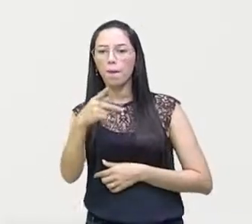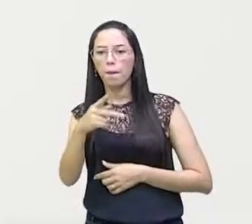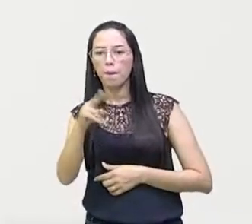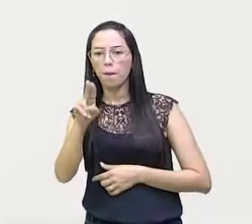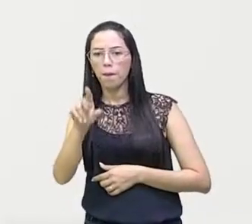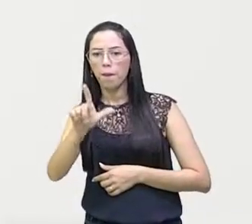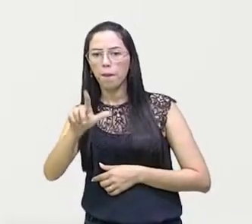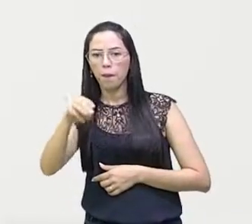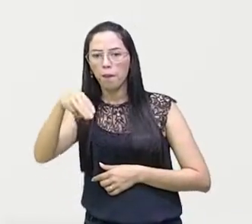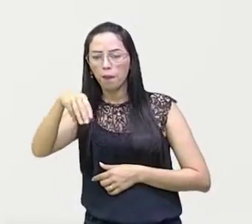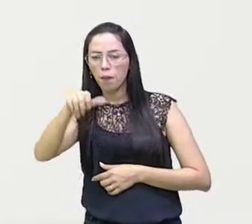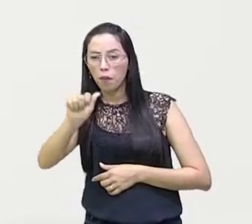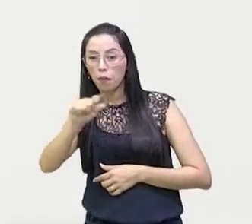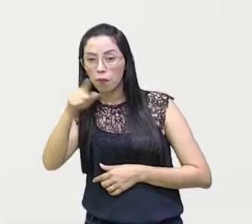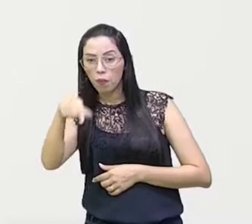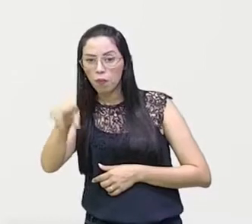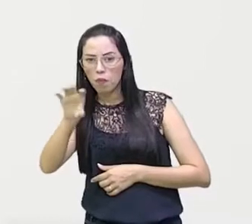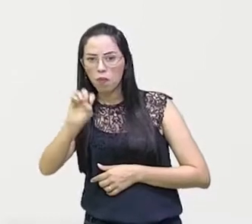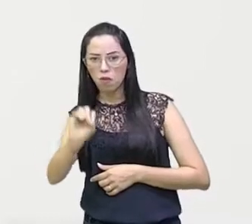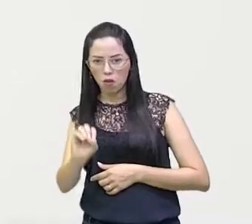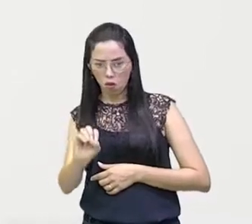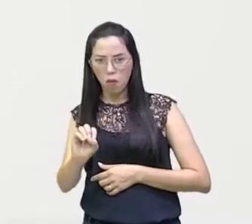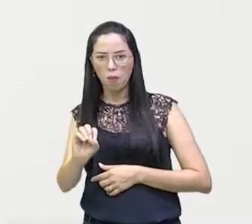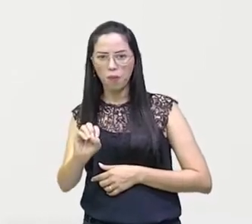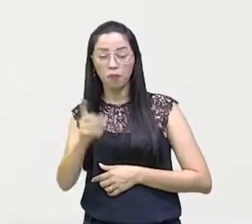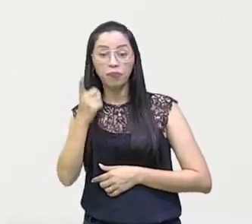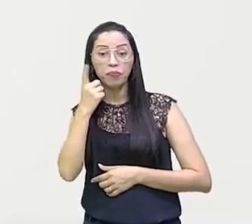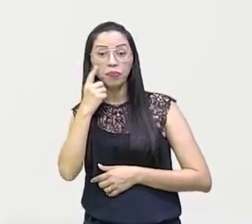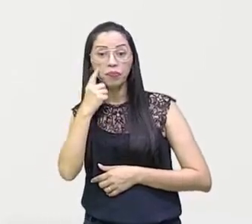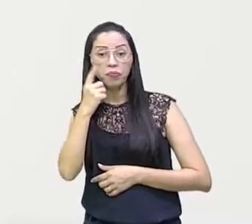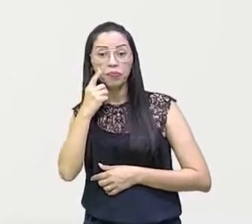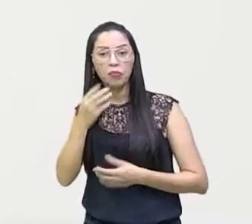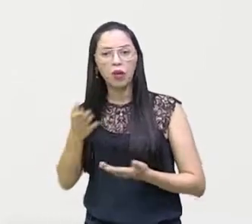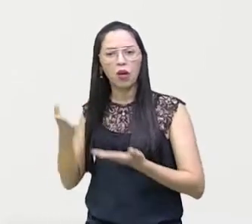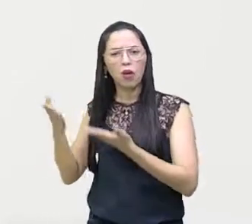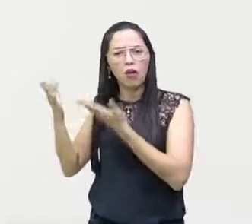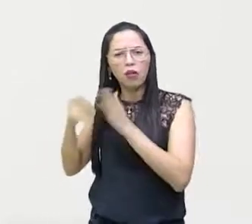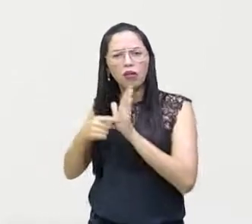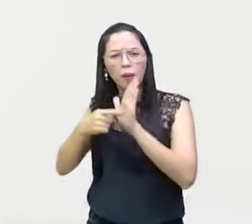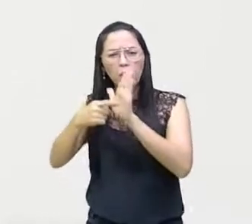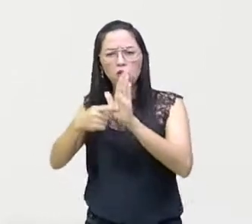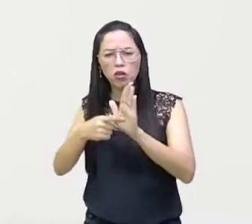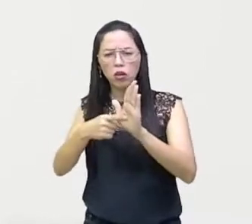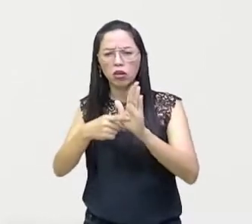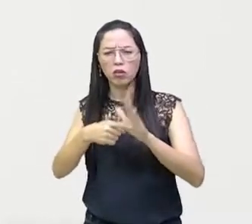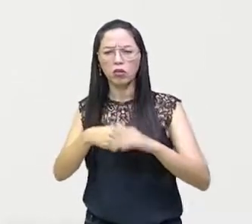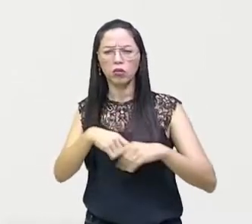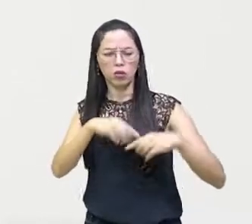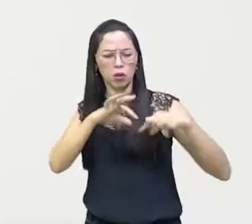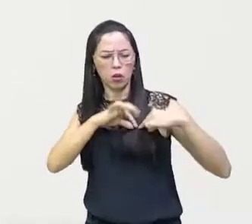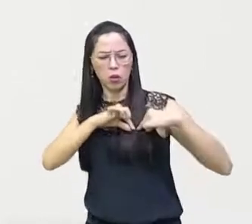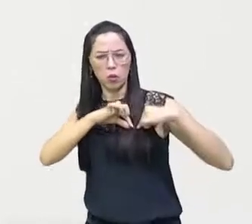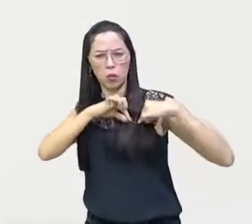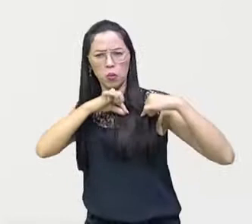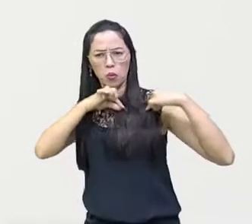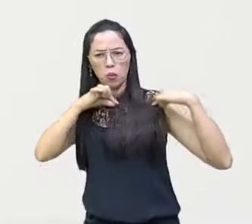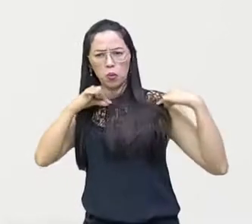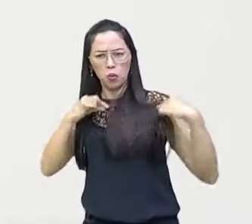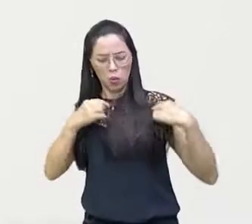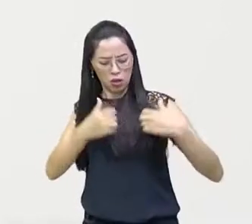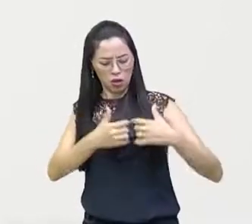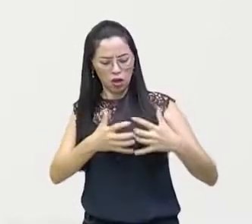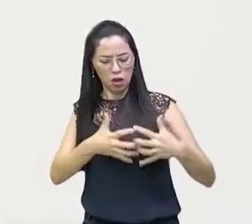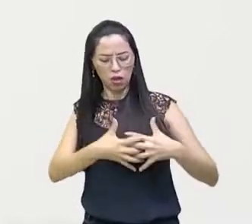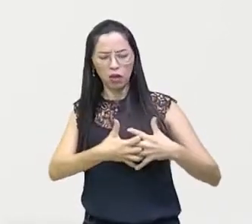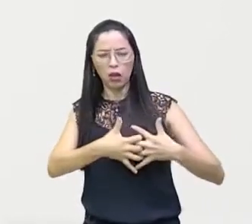elas são responsáveis pela distribuição do nosso sangue. Por isso que o coração é importantíssimo. Nós vamos ver o coração um pouquinho